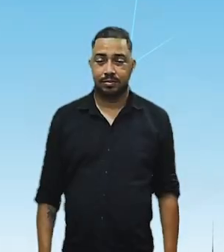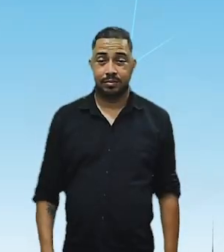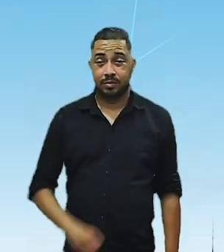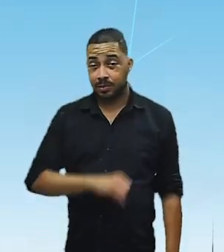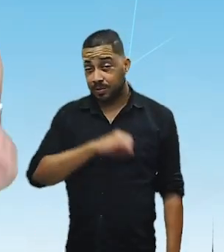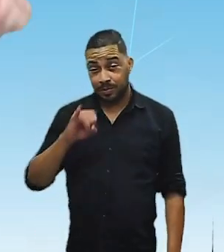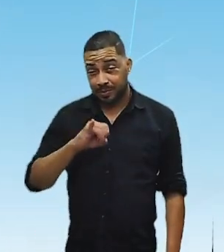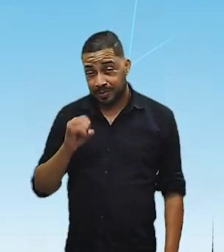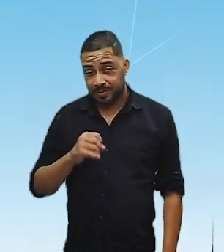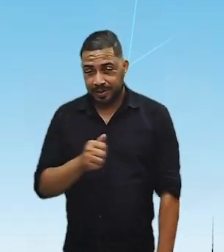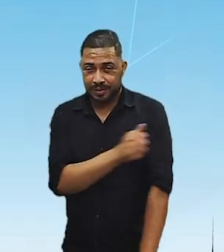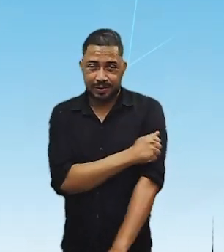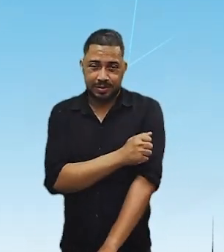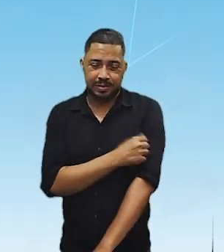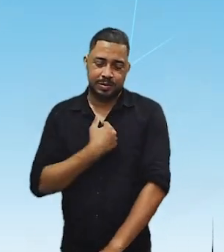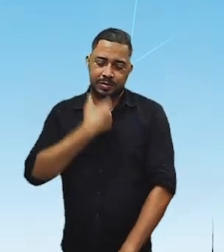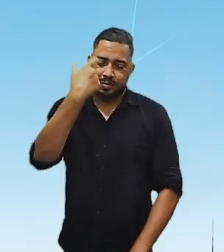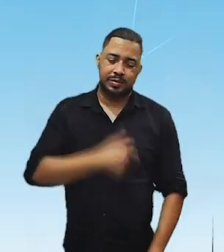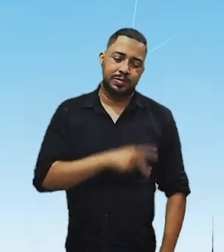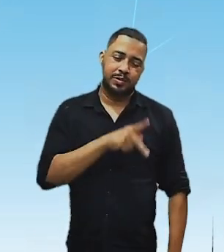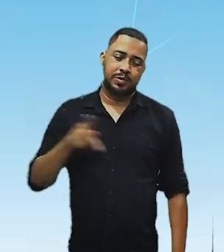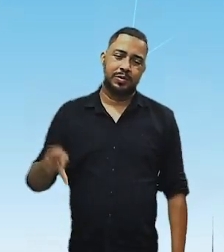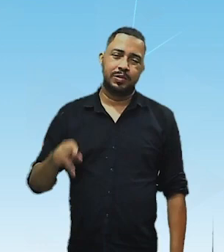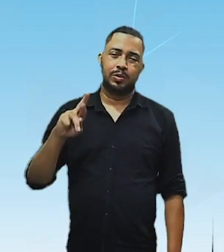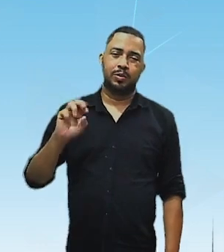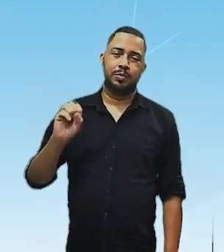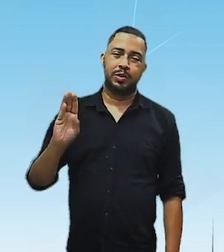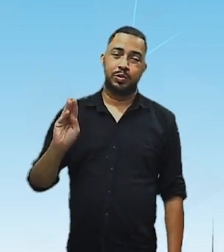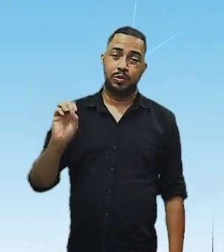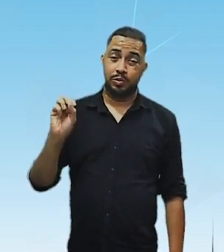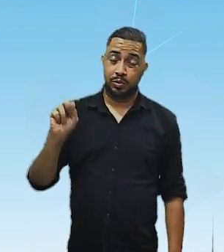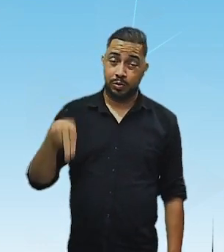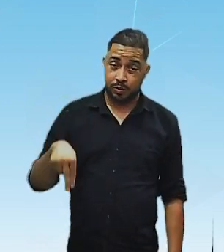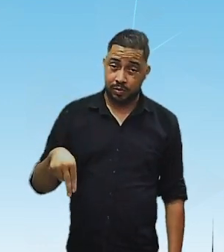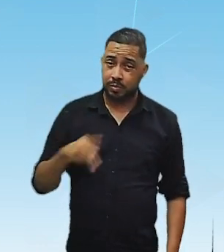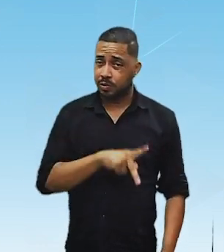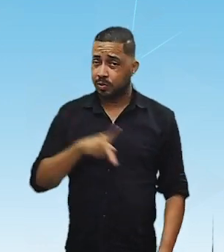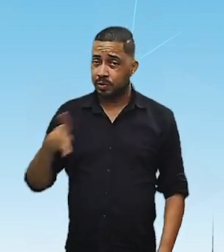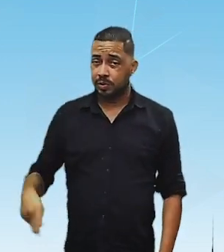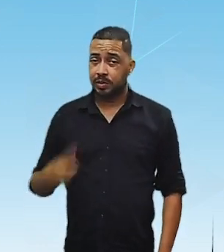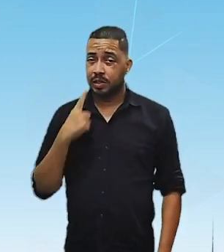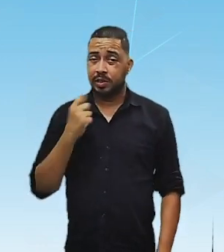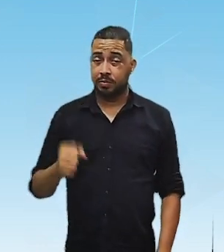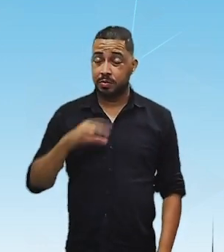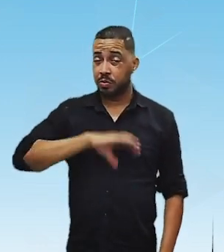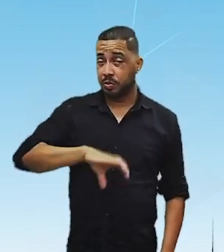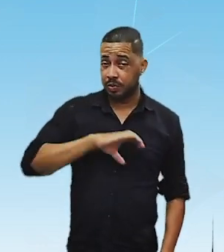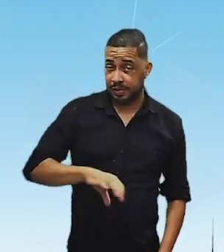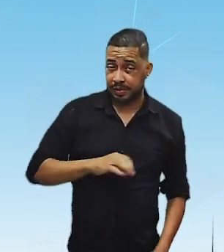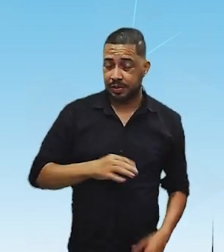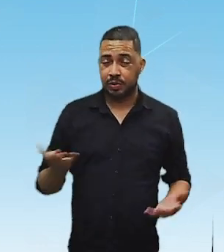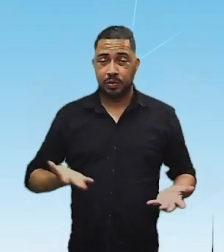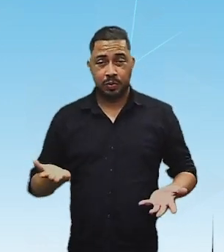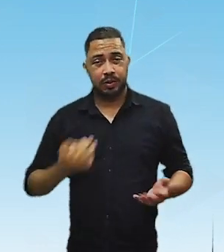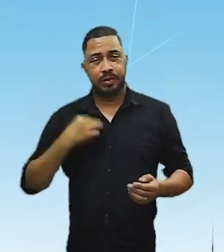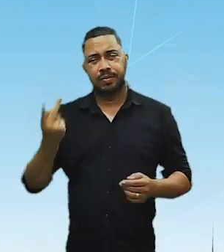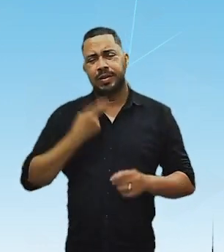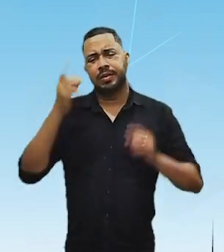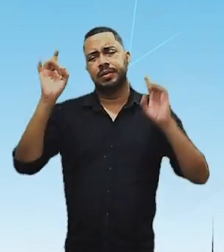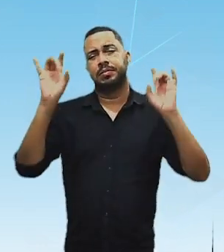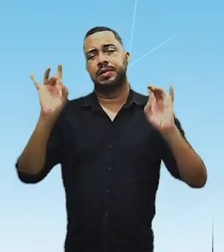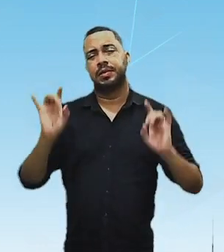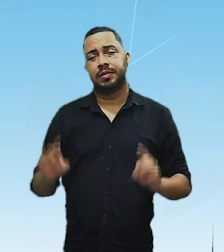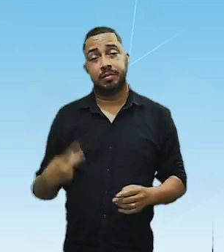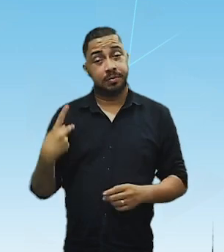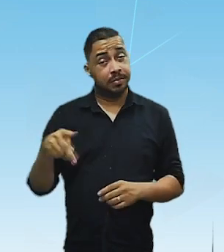Olá, estudantes! Eu sou o professor Robson Anselmo Tavares, professor de língua portuguesa, e hoje venho falar especialmente